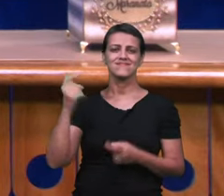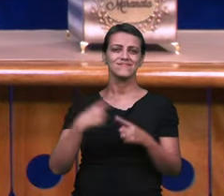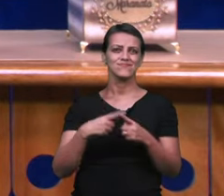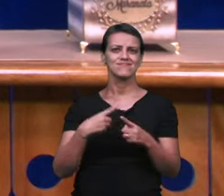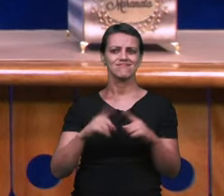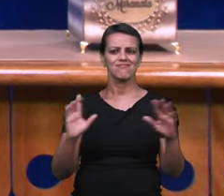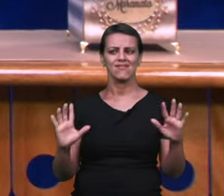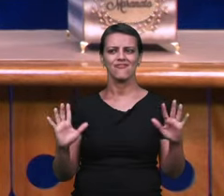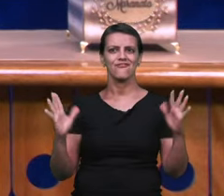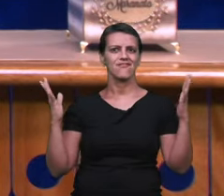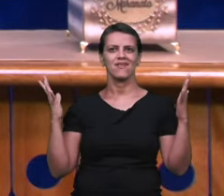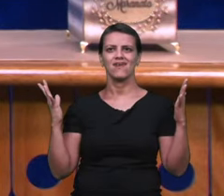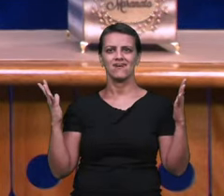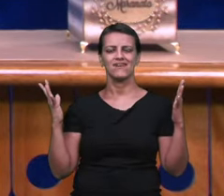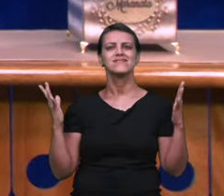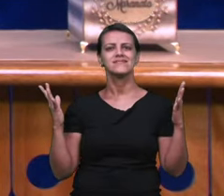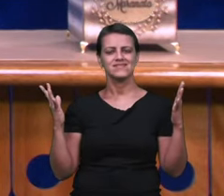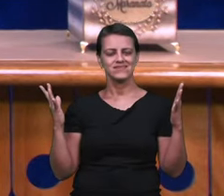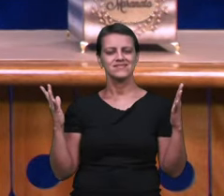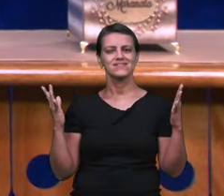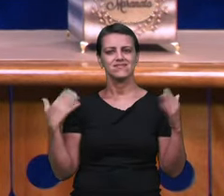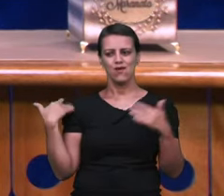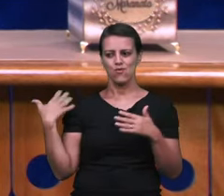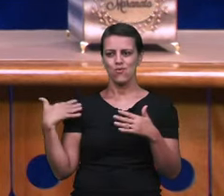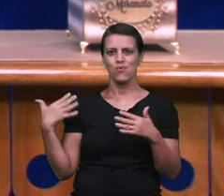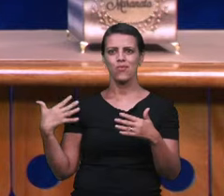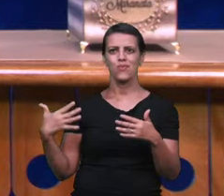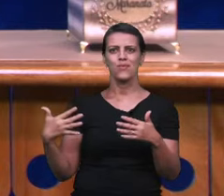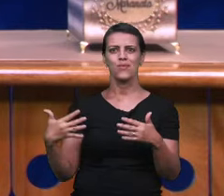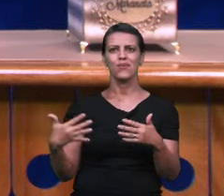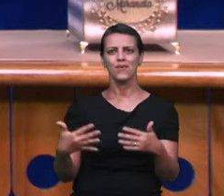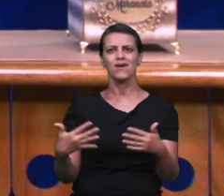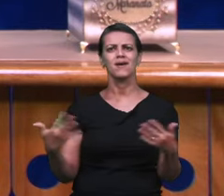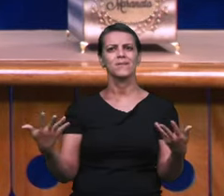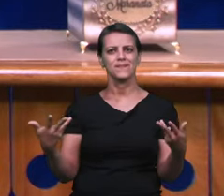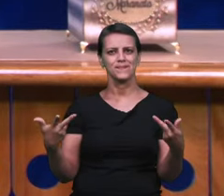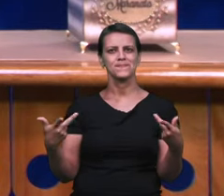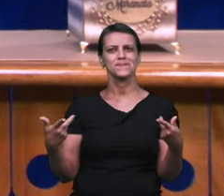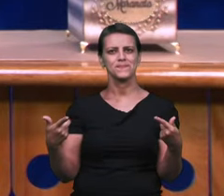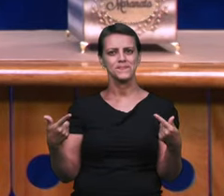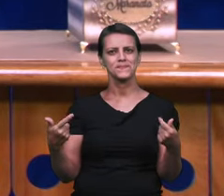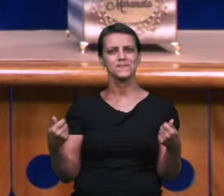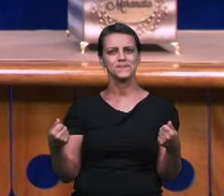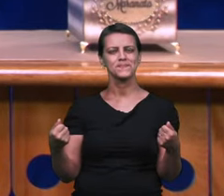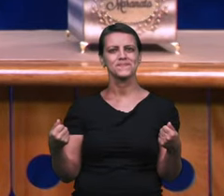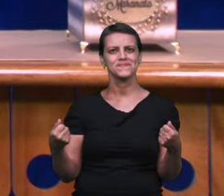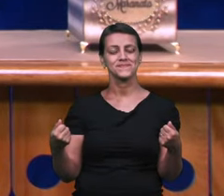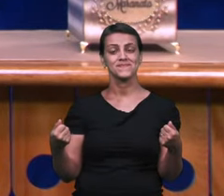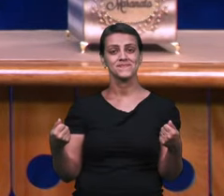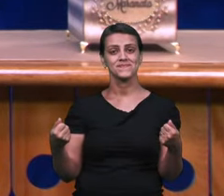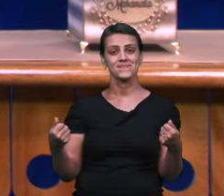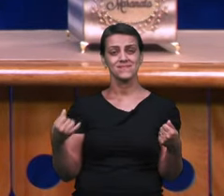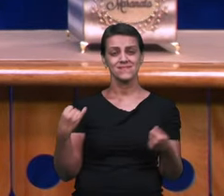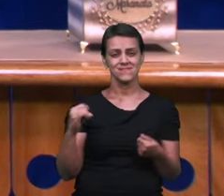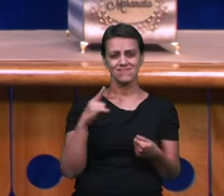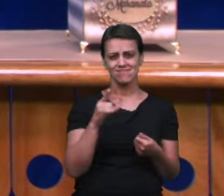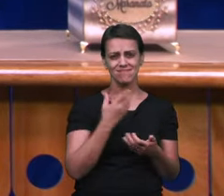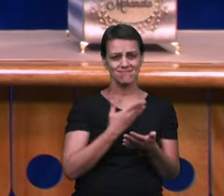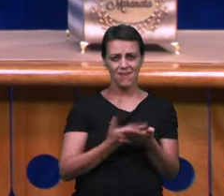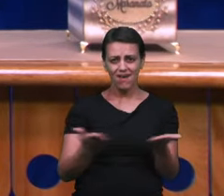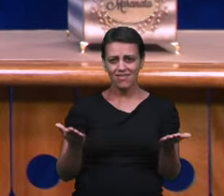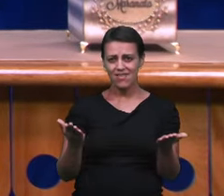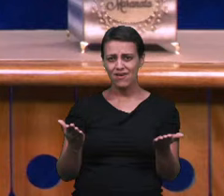está sendo, porque ele continua repercutindo, algo maravilhoso. E se porventura você não